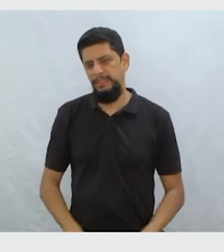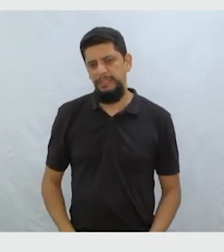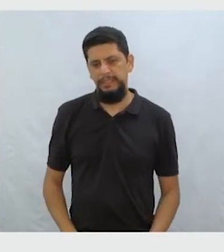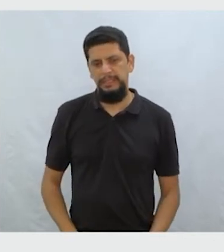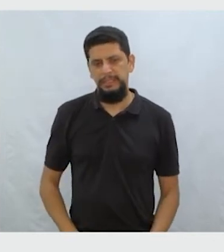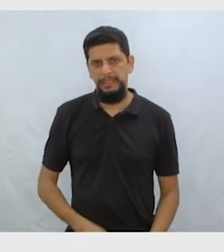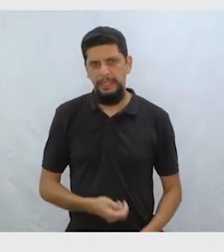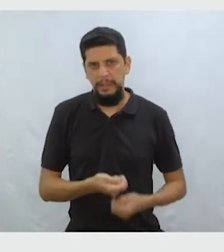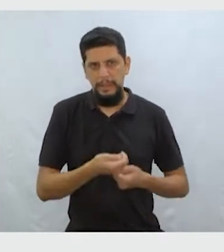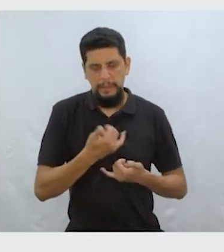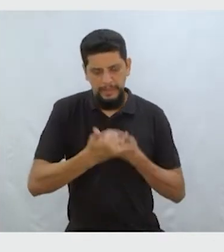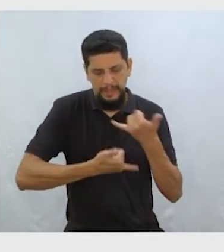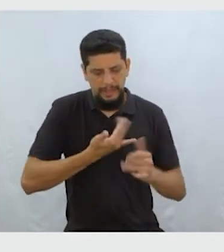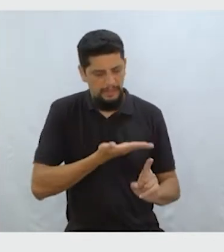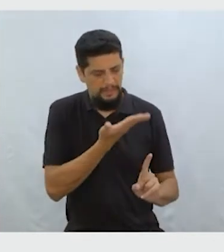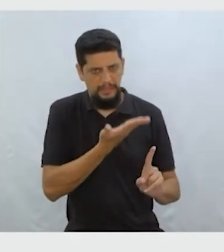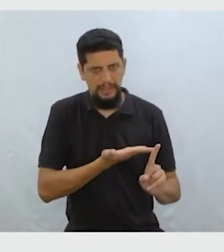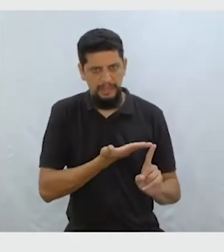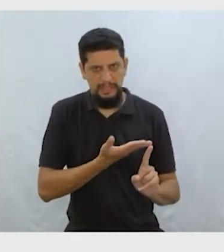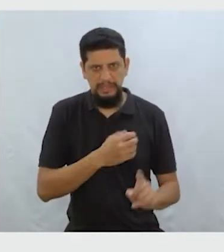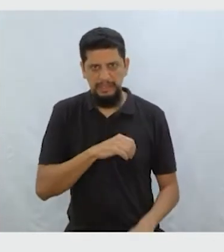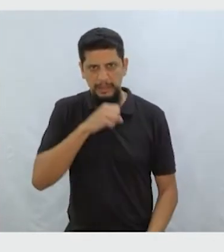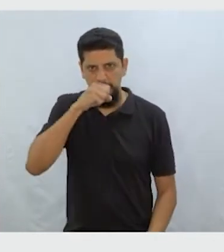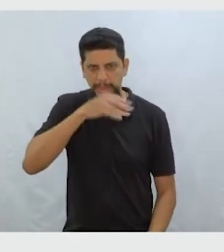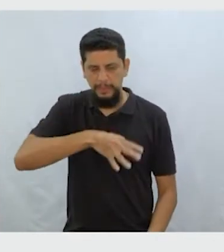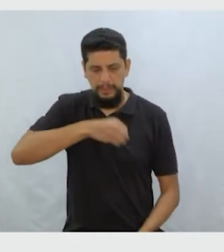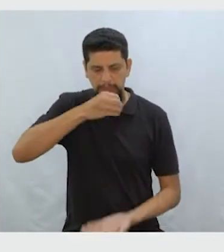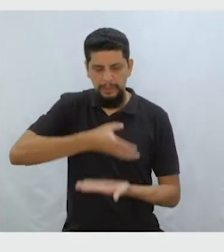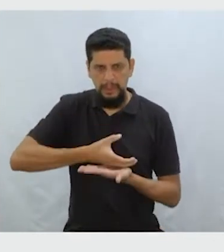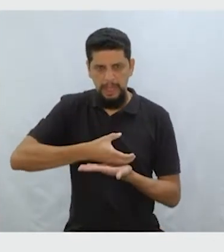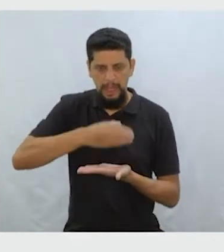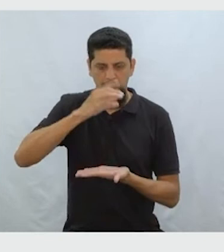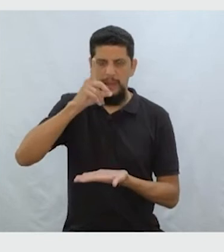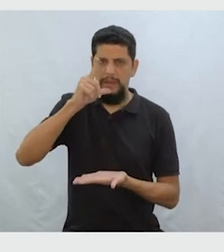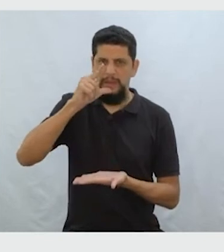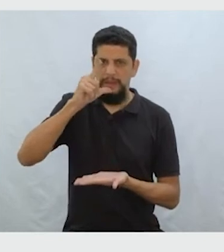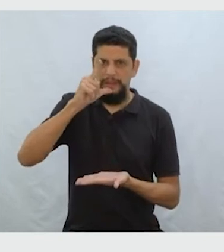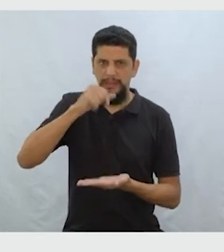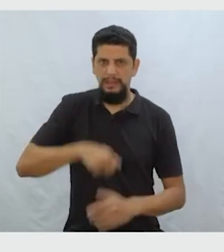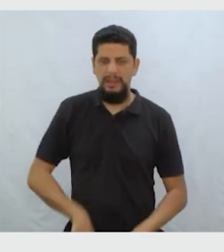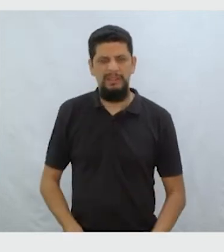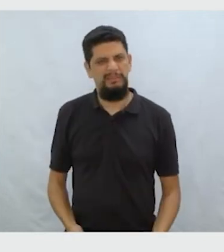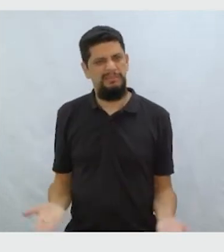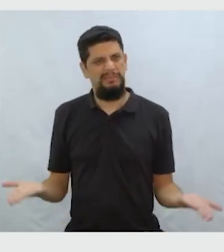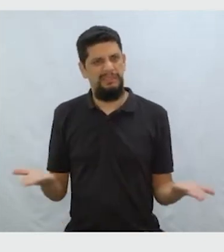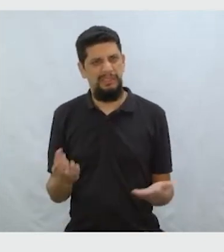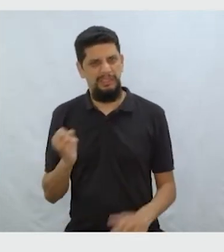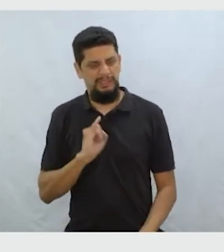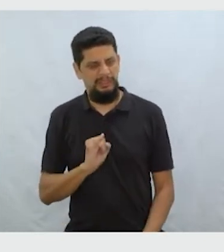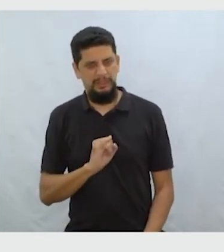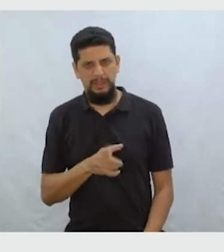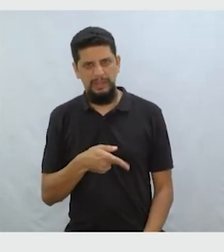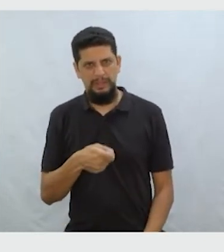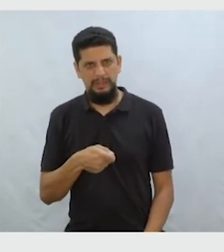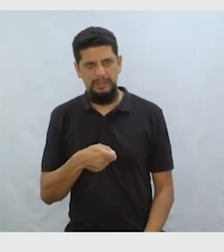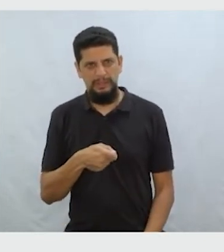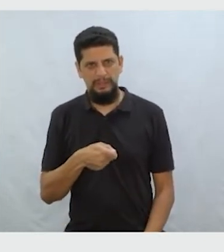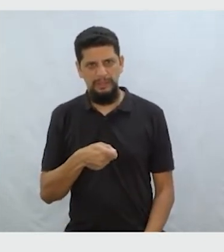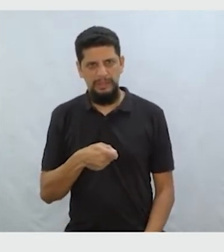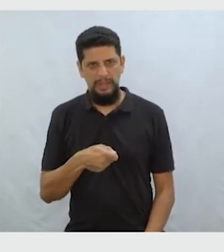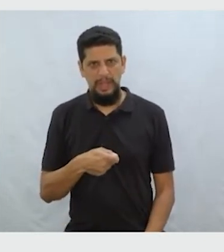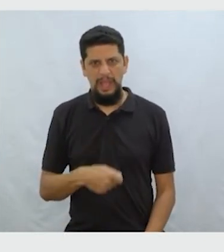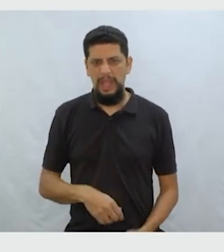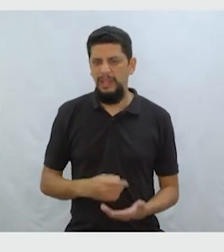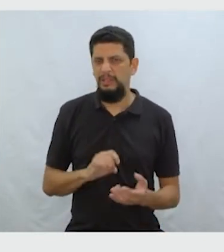traquinagem de vocês ninguém tá com nojo de beber água no copo né ora o senhor não deve levar a